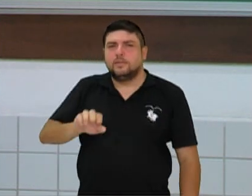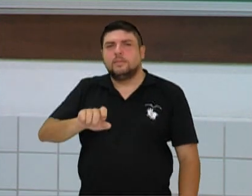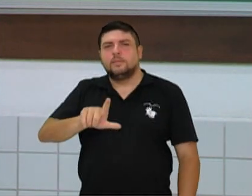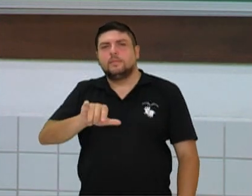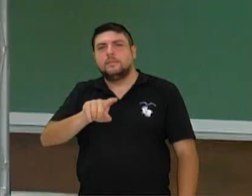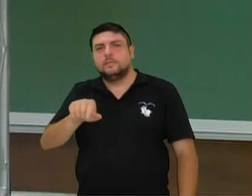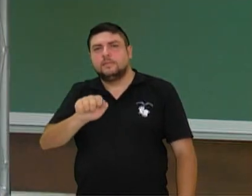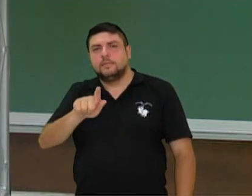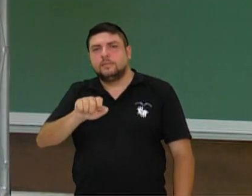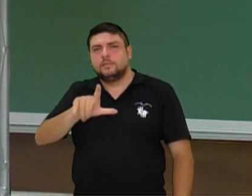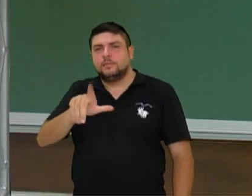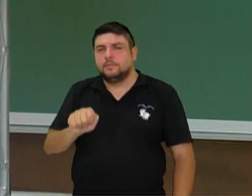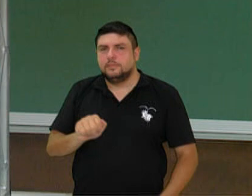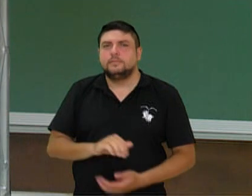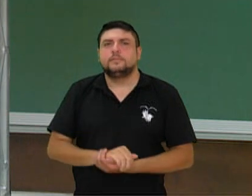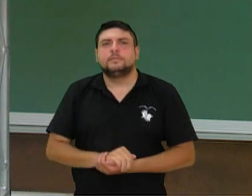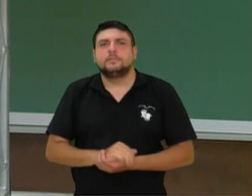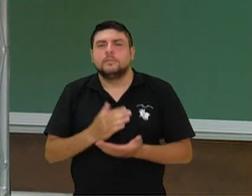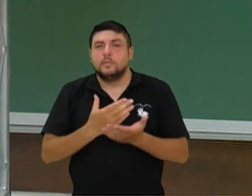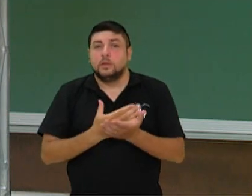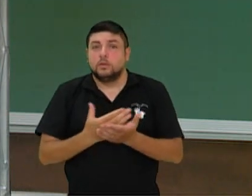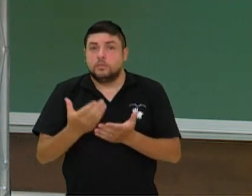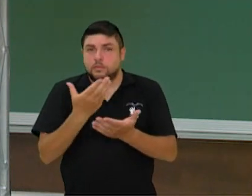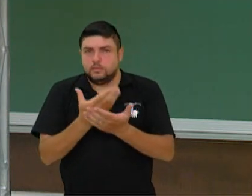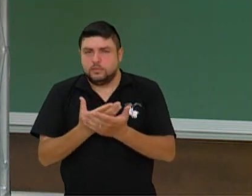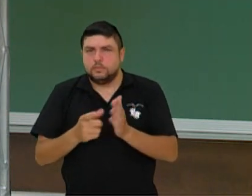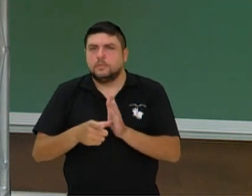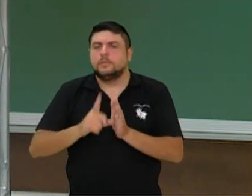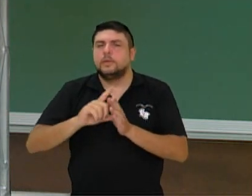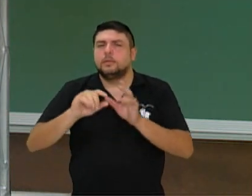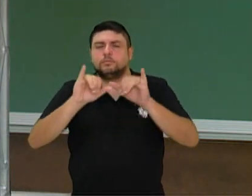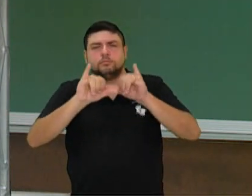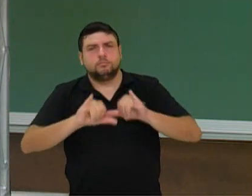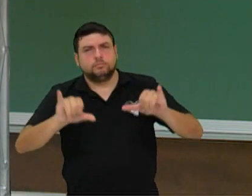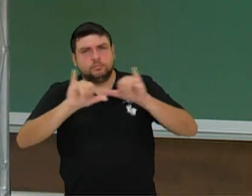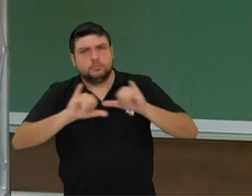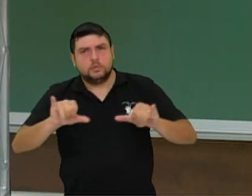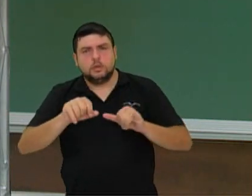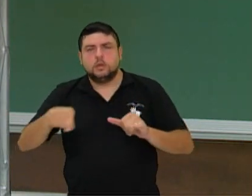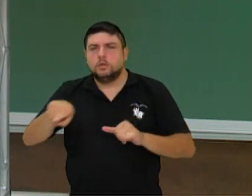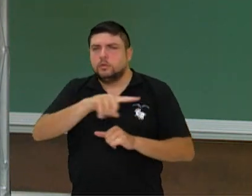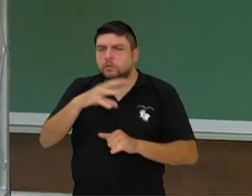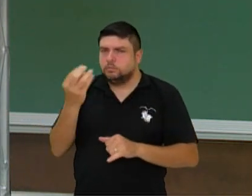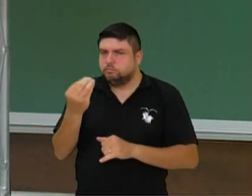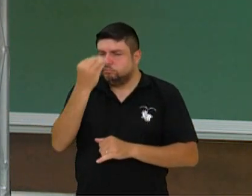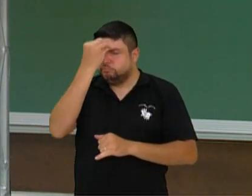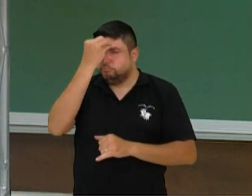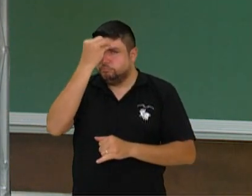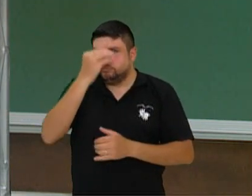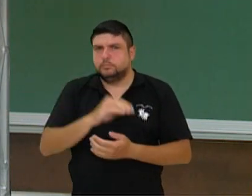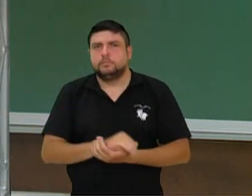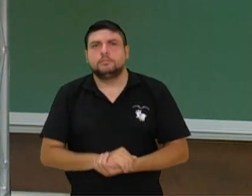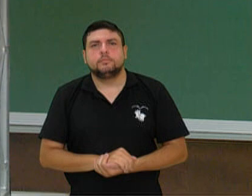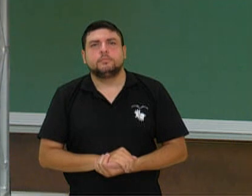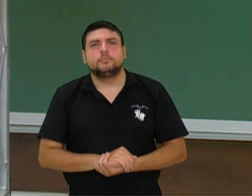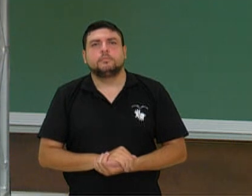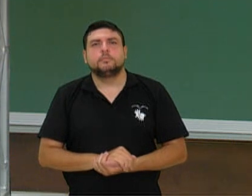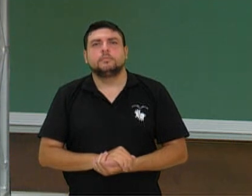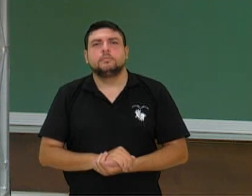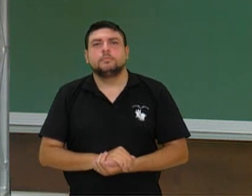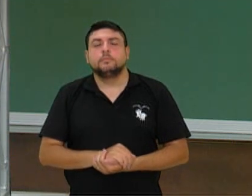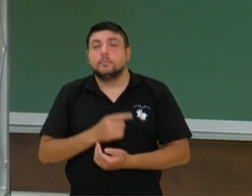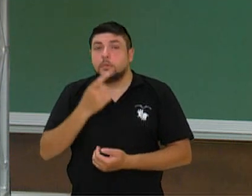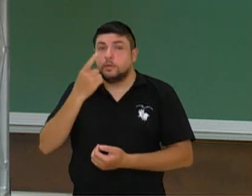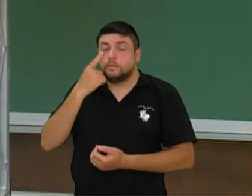Elisângela. E antes de nós começarmos a nossa aula, vamos aos nossos recadinhos que nós não podemos esquecer, galera. Olha lá